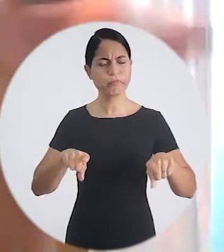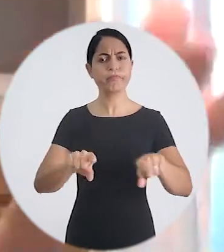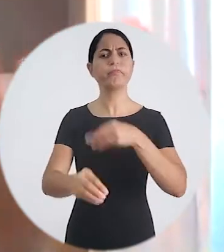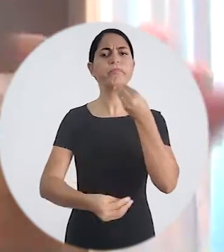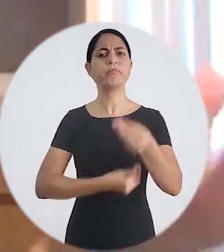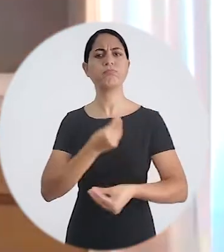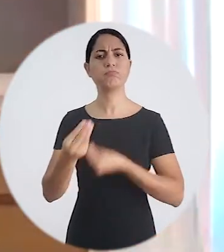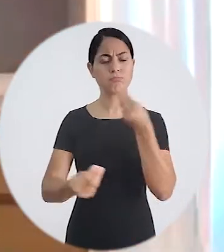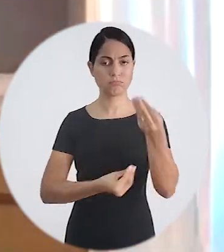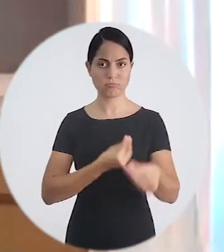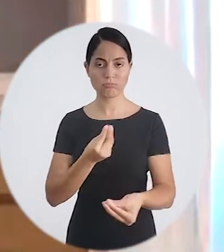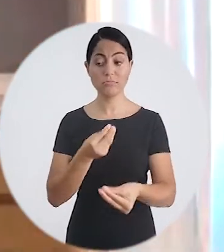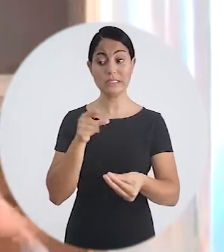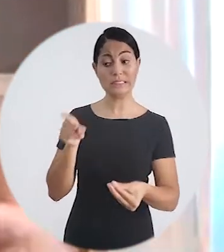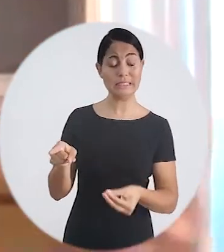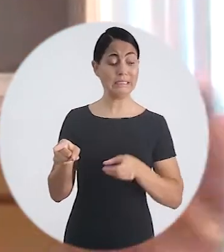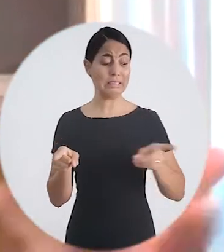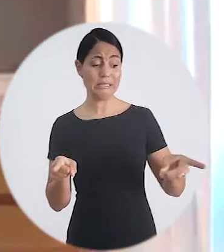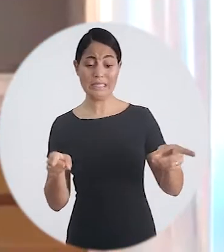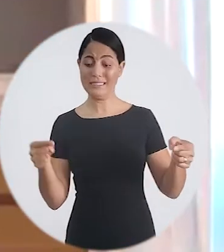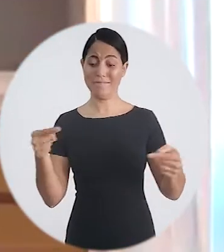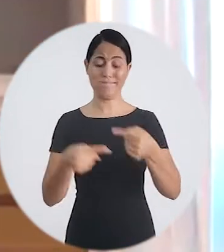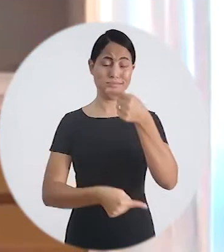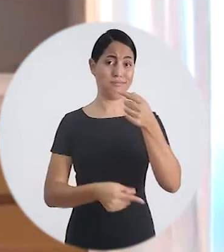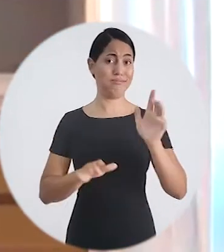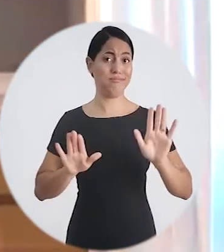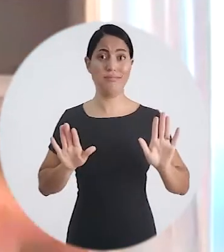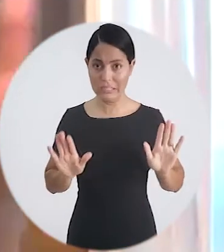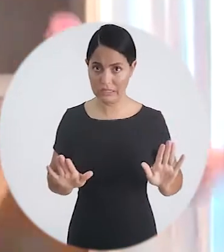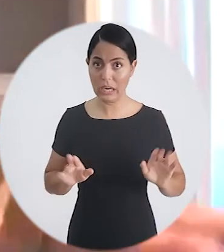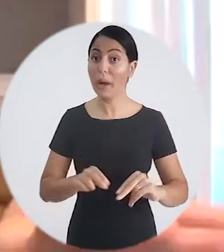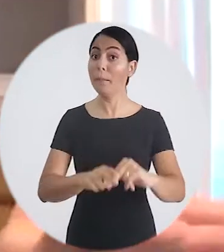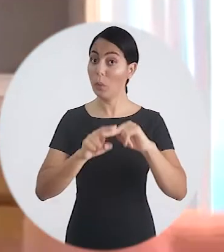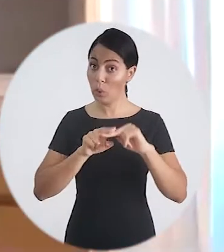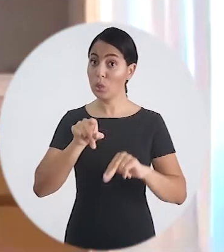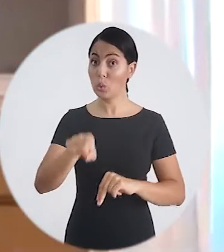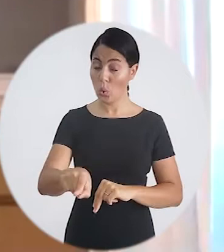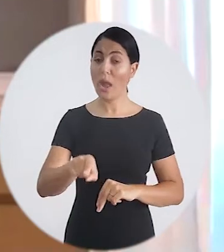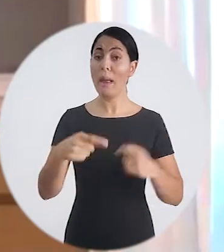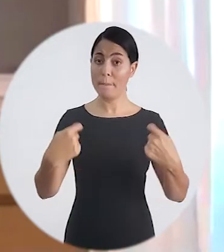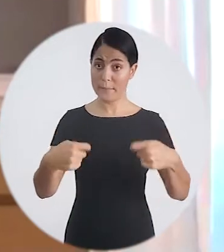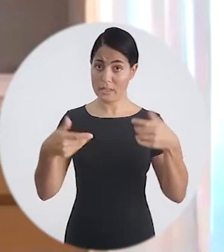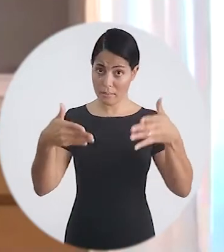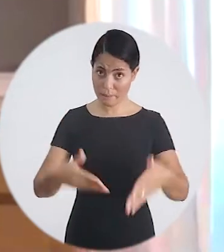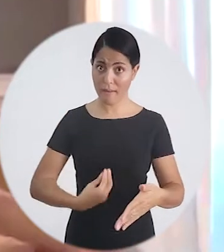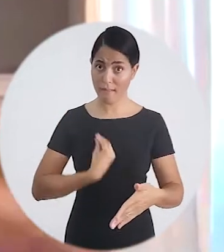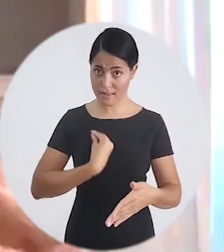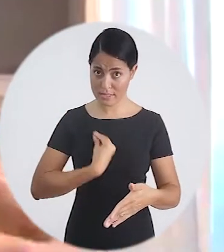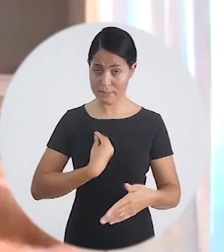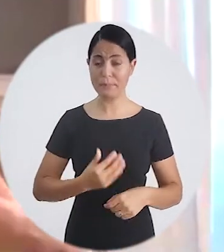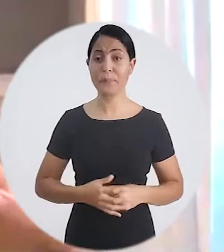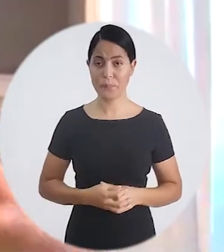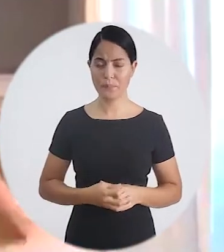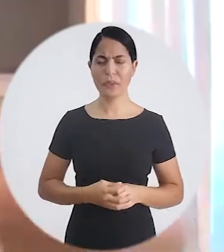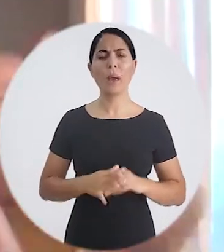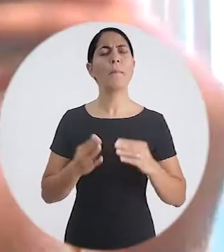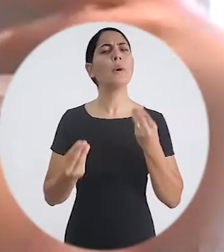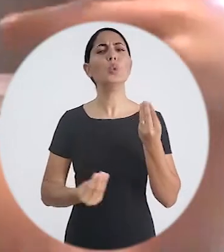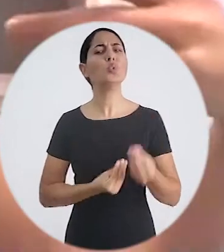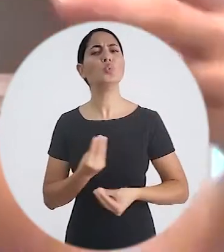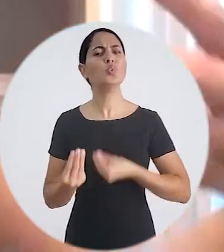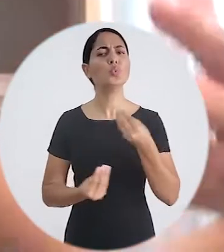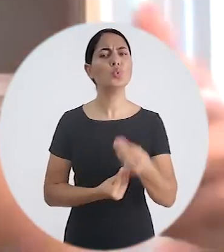se perceberam diante de alguma natureza de impasse, né? E a verdade é